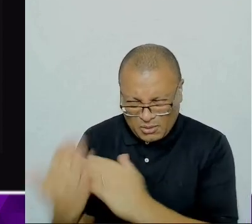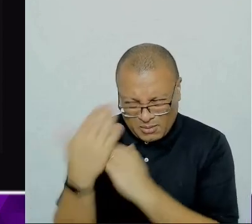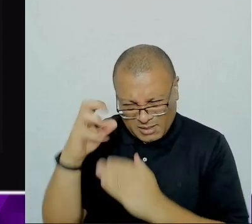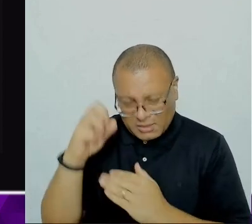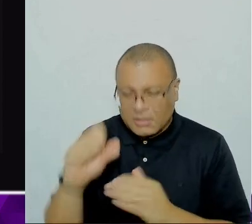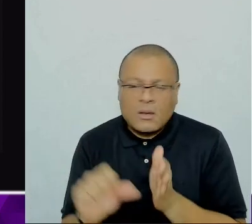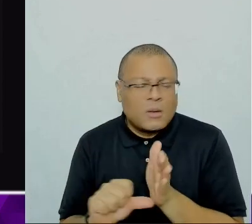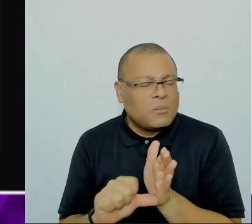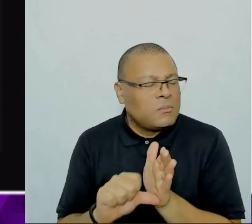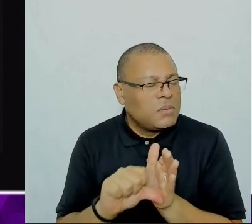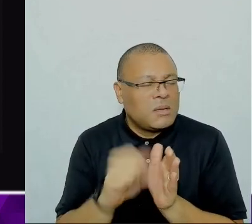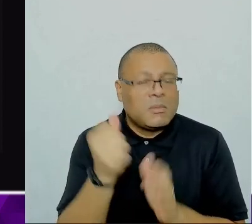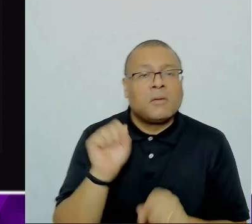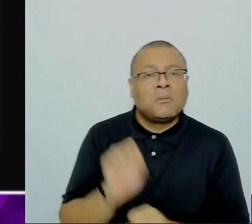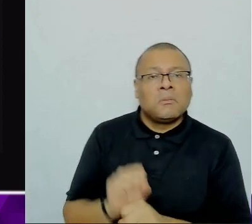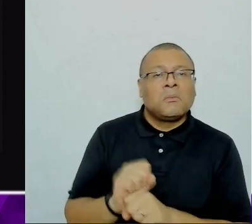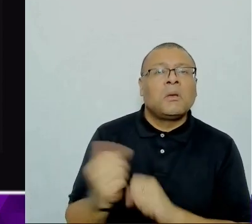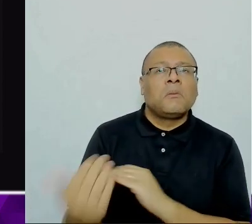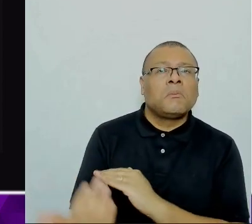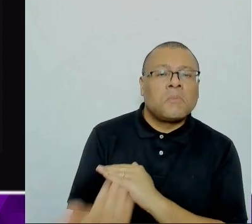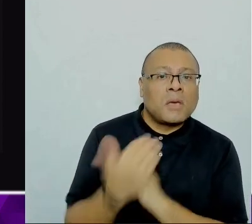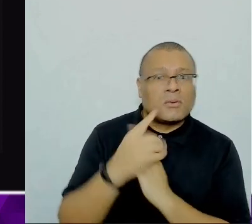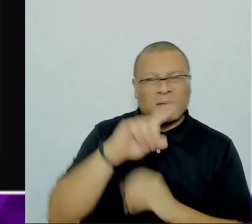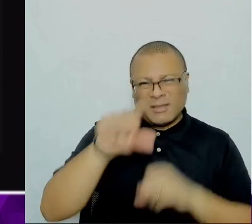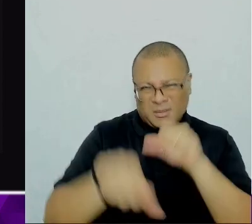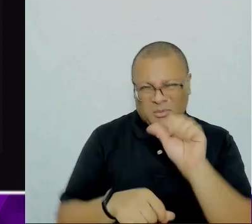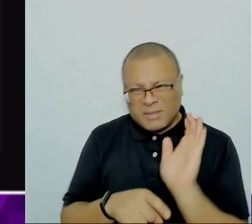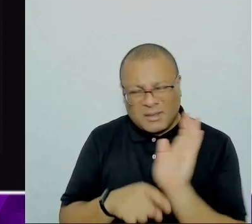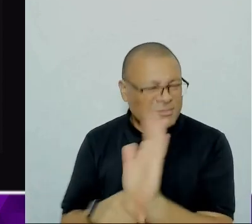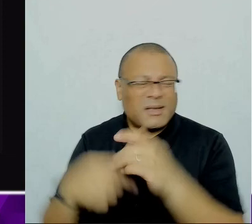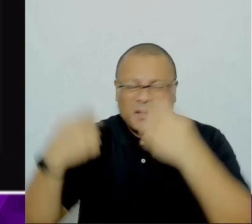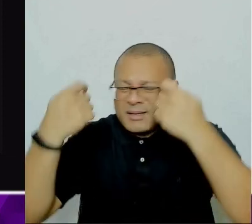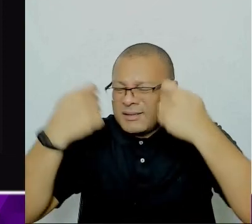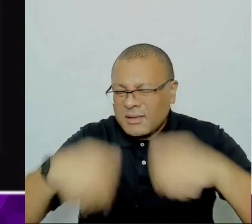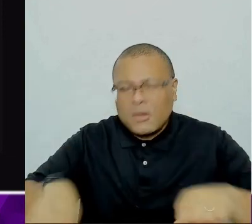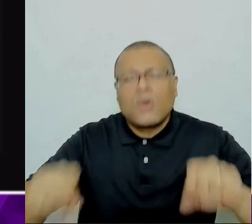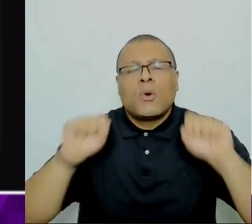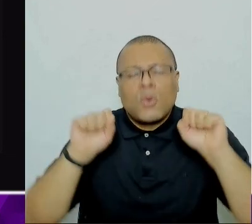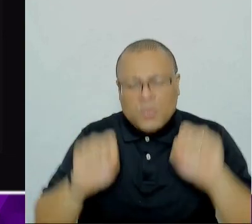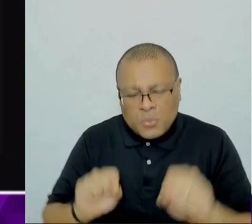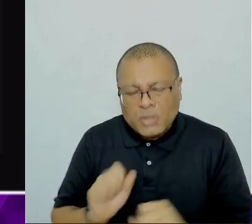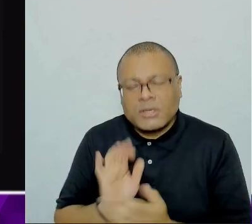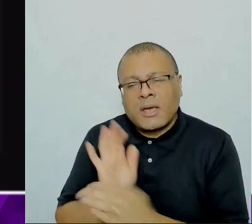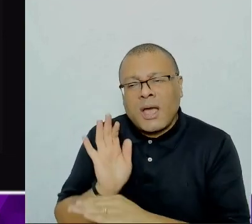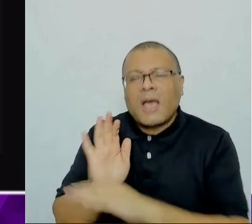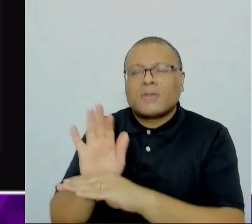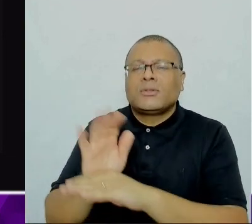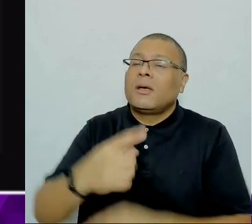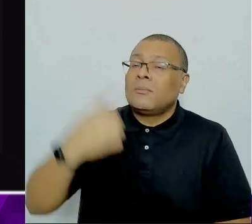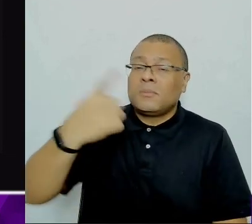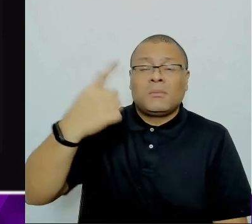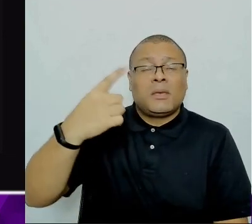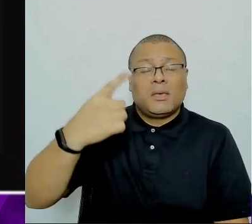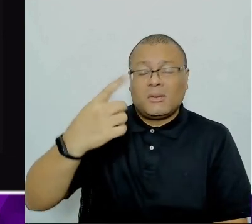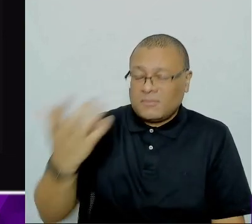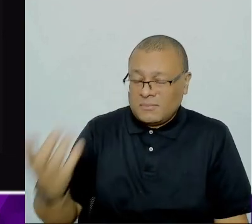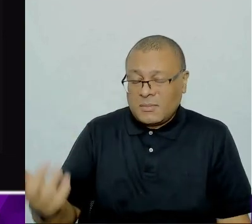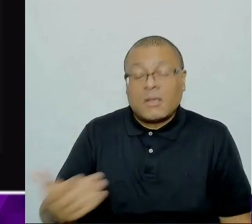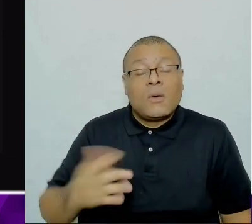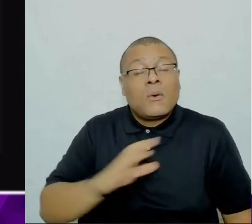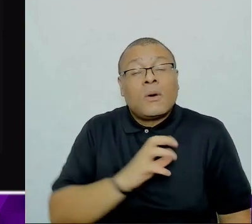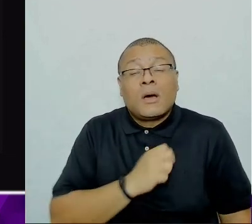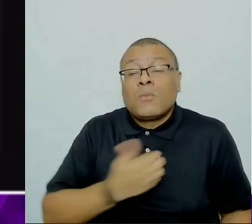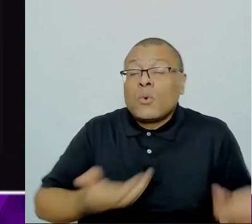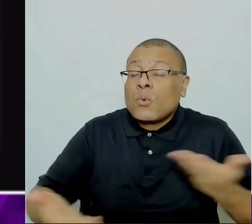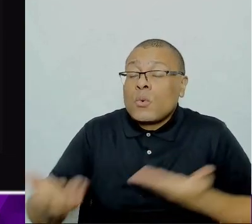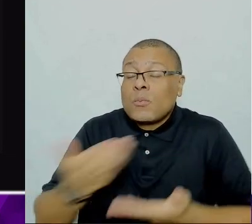gente não precisa esperar alguém fazer alguma coisa para a gente devolver. A gente pode sim dar o primeiro passo, que é o give first. Então eu adoro compartilhar, estou